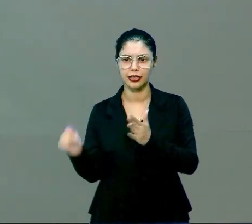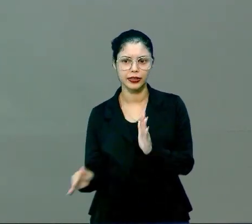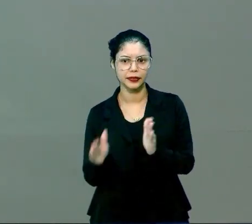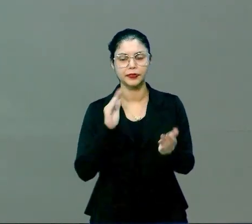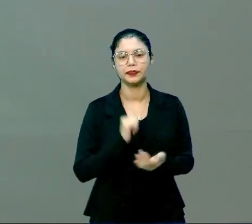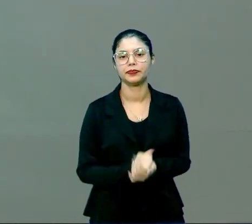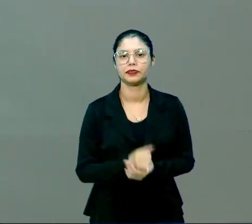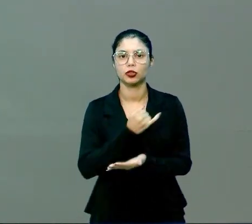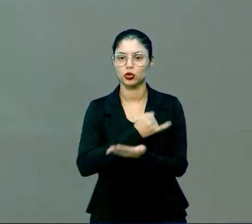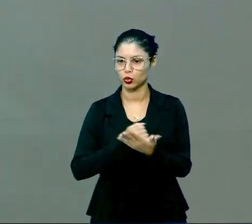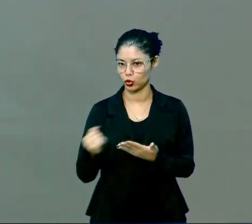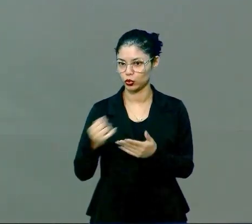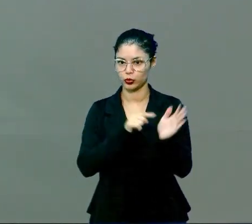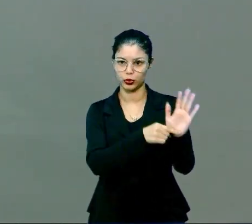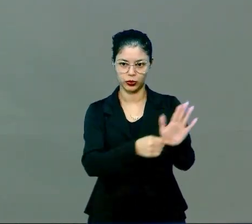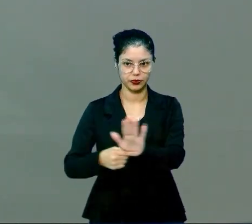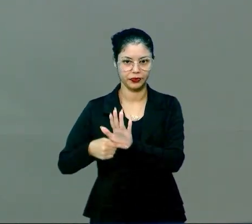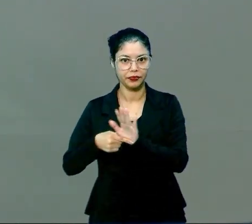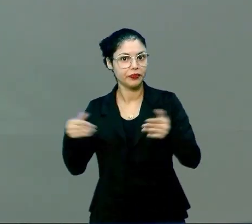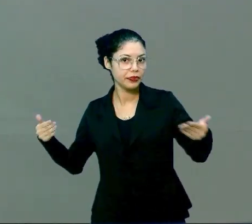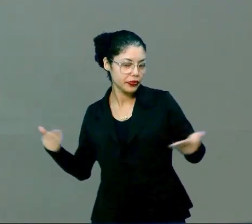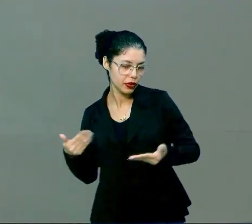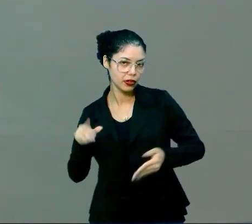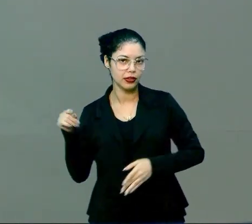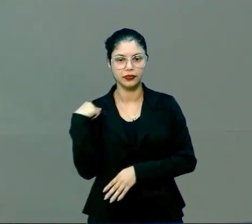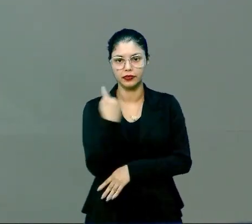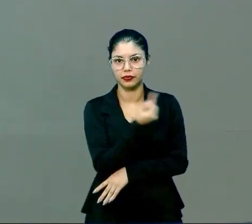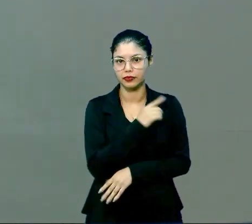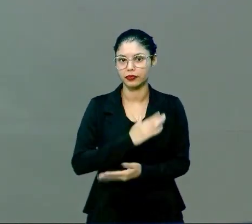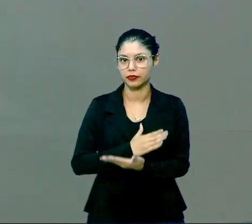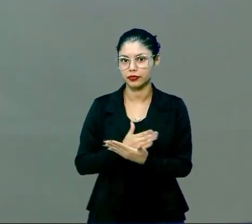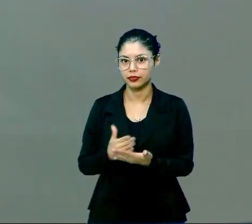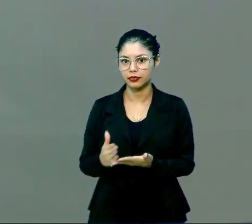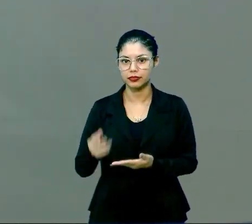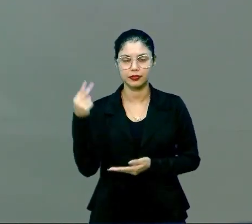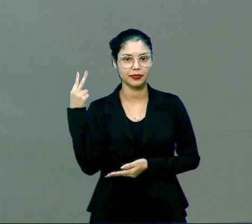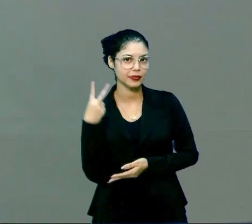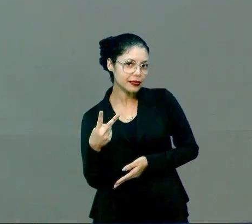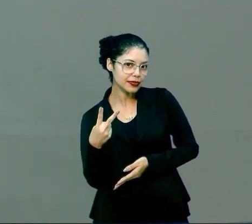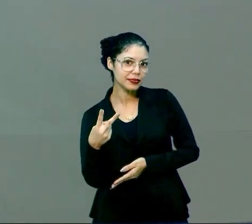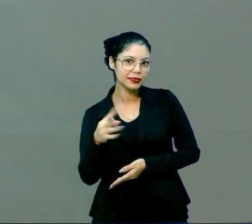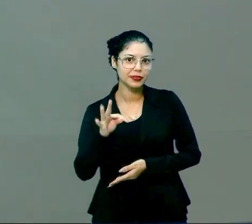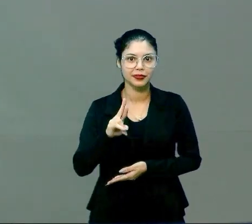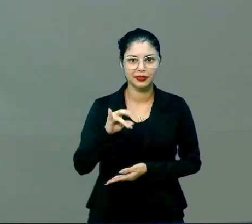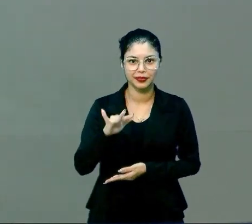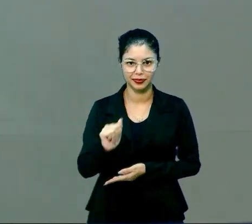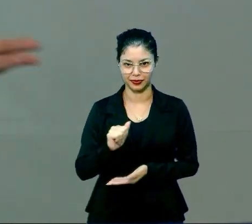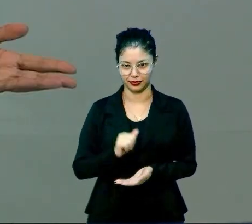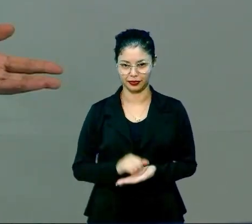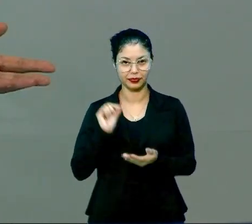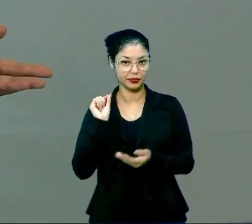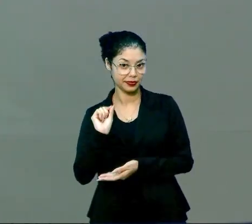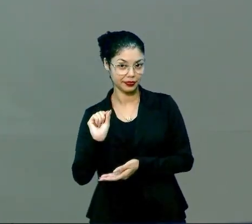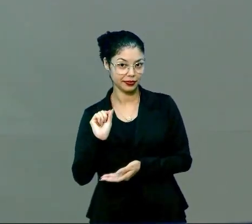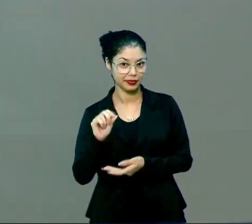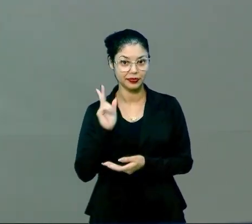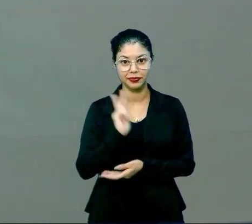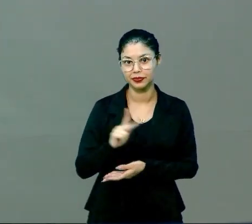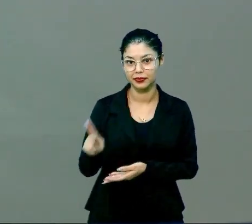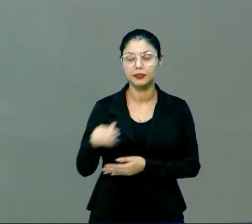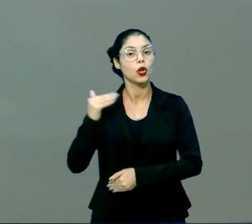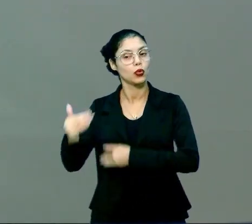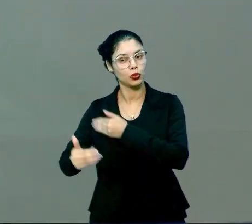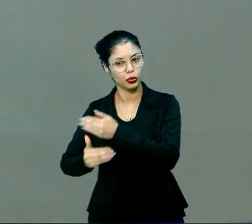vários tipos de introduções. Hoje nós iremos dar início à nossa segunda temporada, que seria o quê, professora?